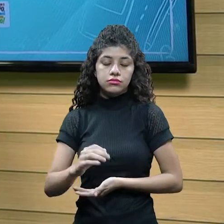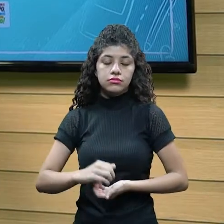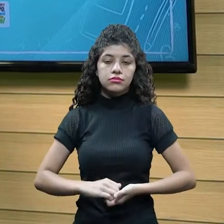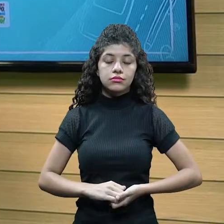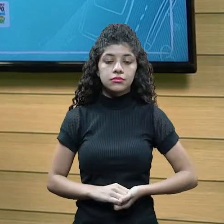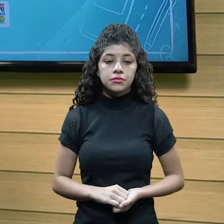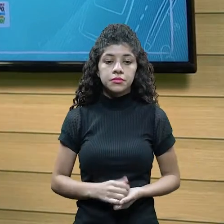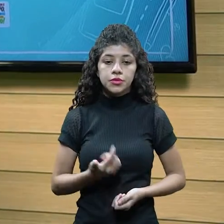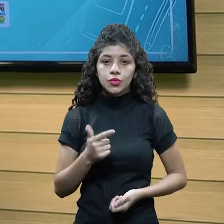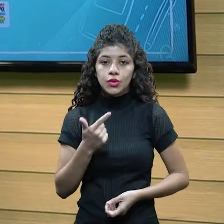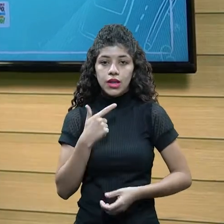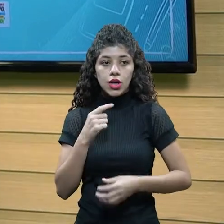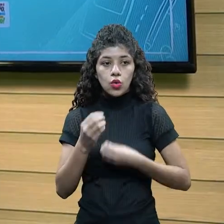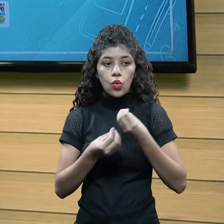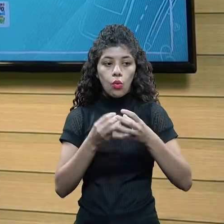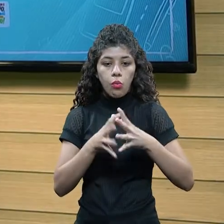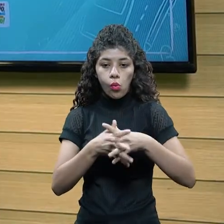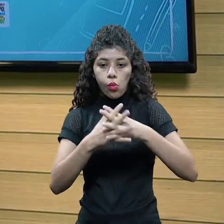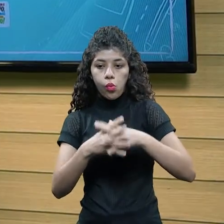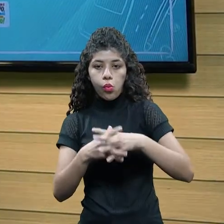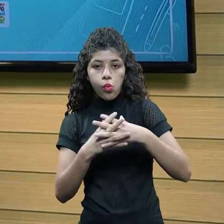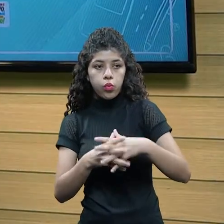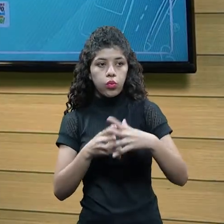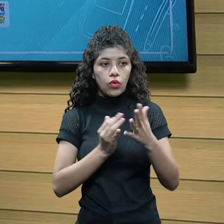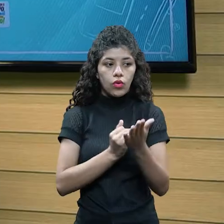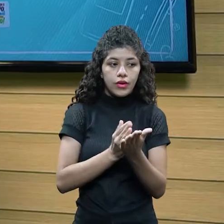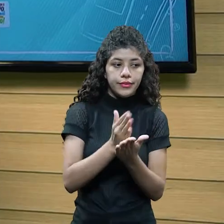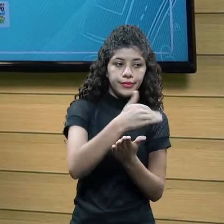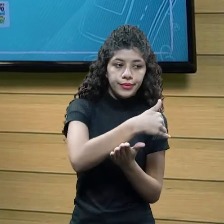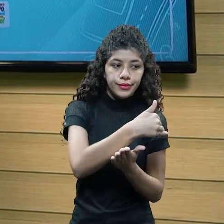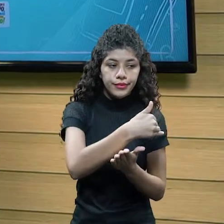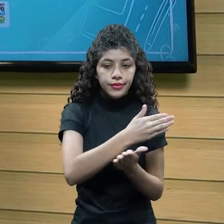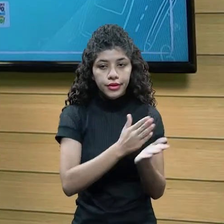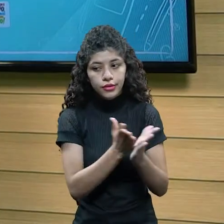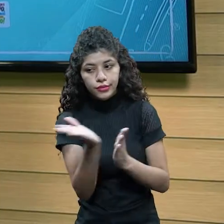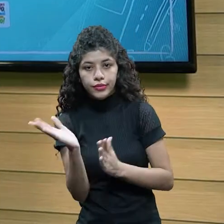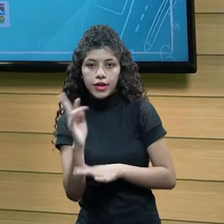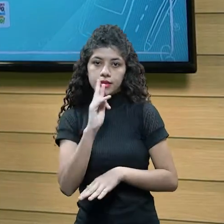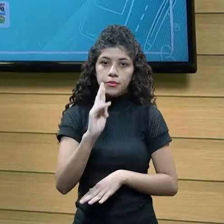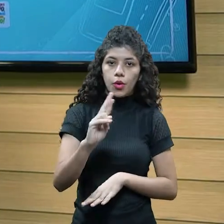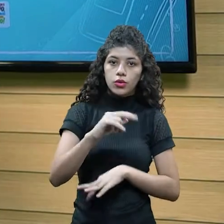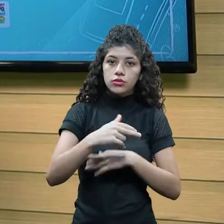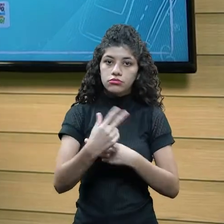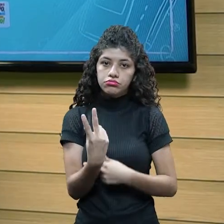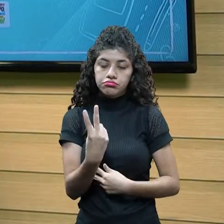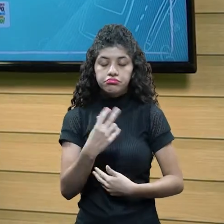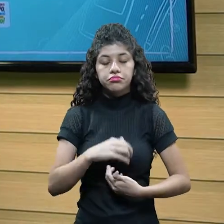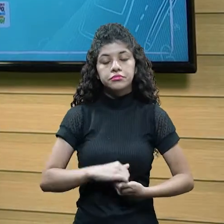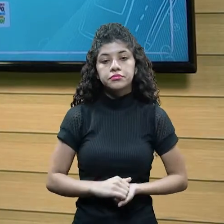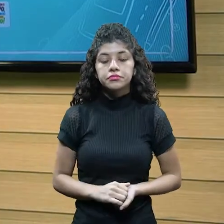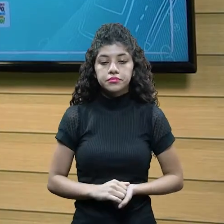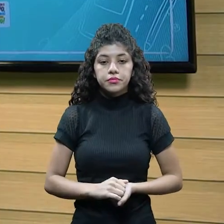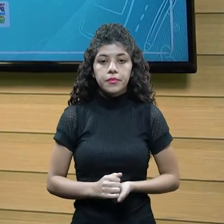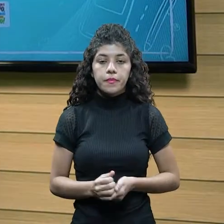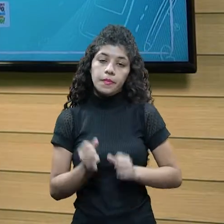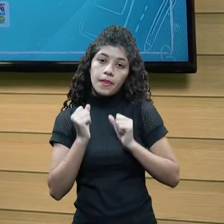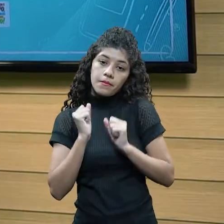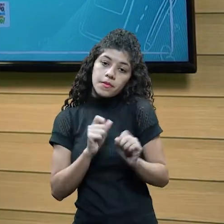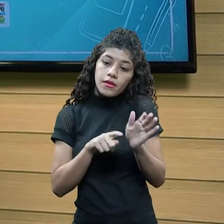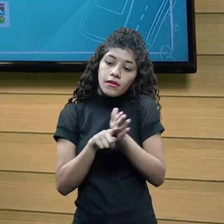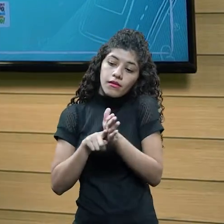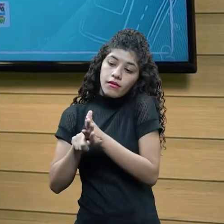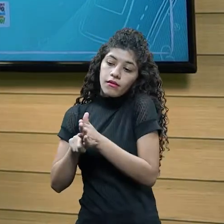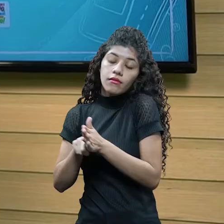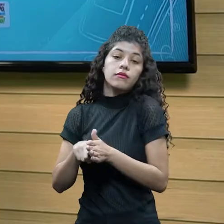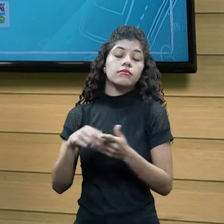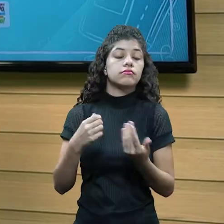exata, porque não tem como fugir daquele contexto, diferente, por exemplo, da filosofia, da sociologia e de outras áreas que você pode